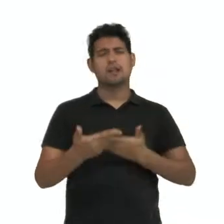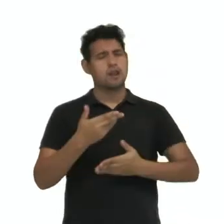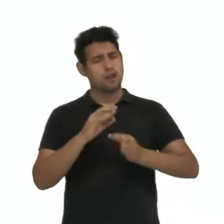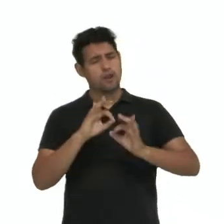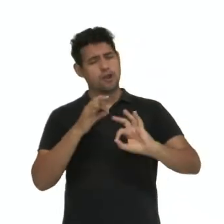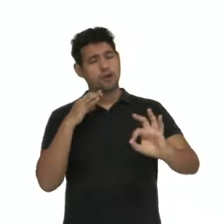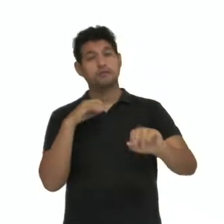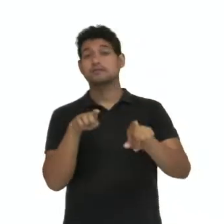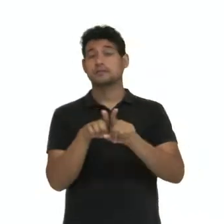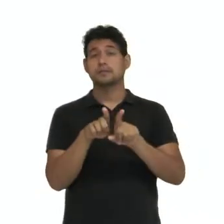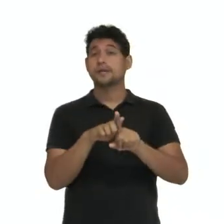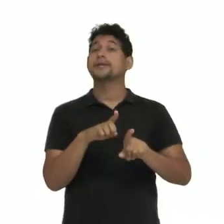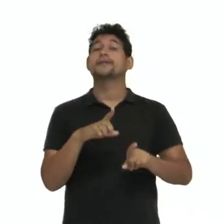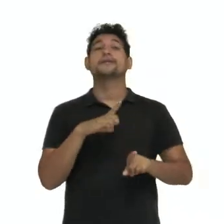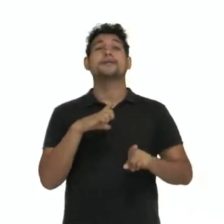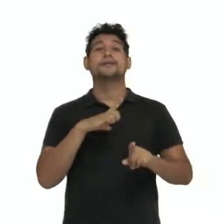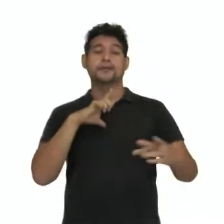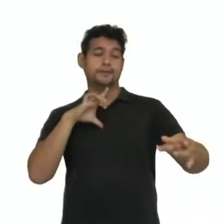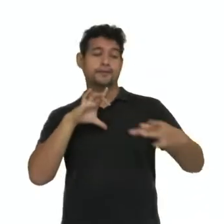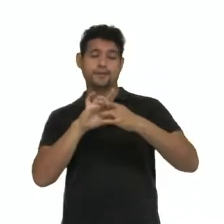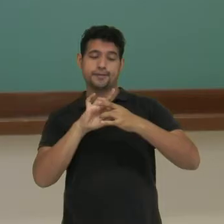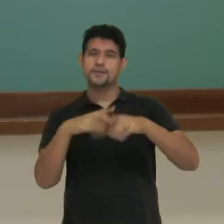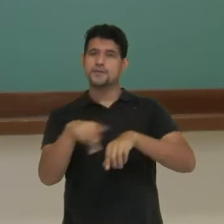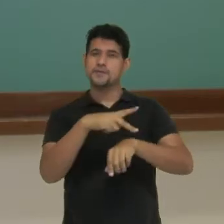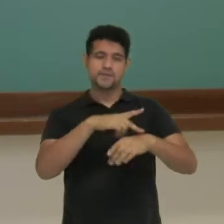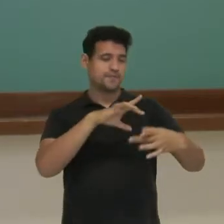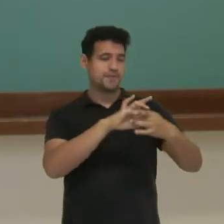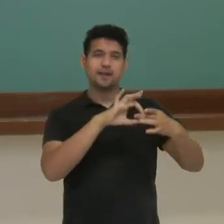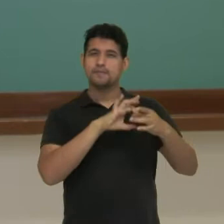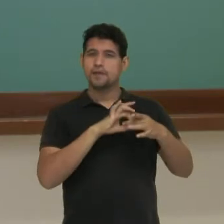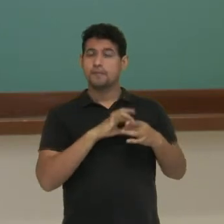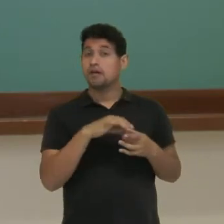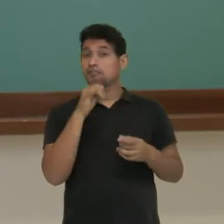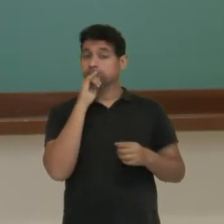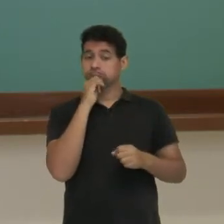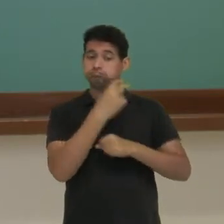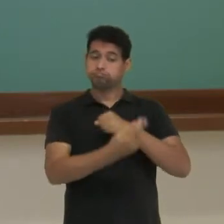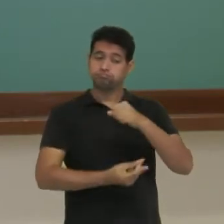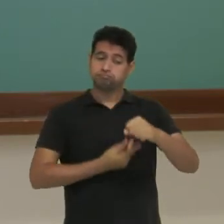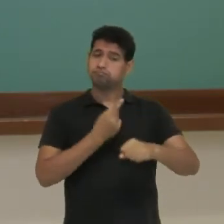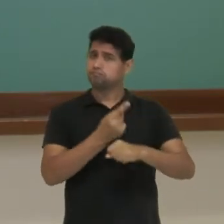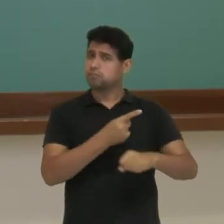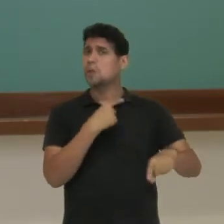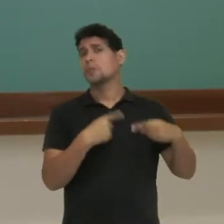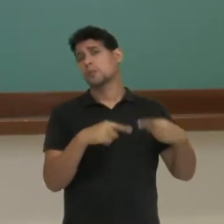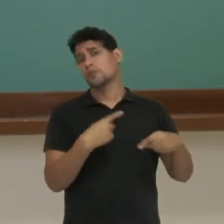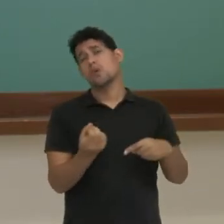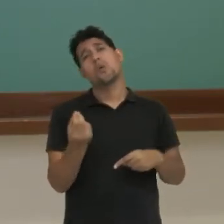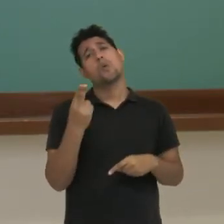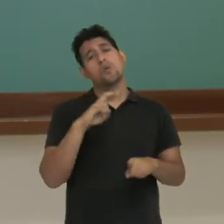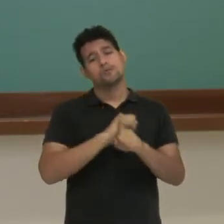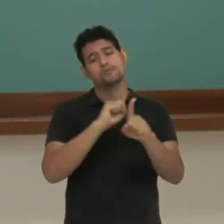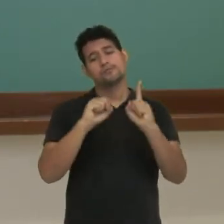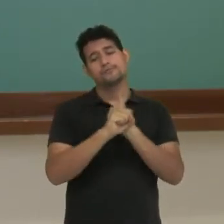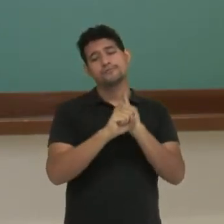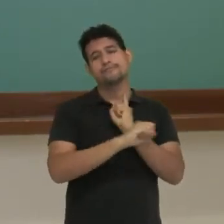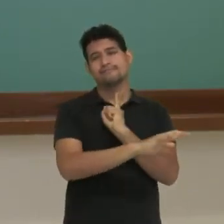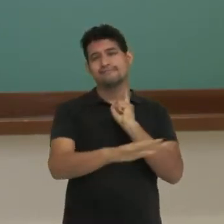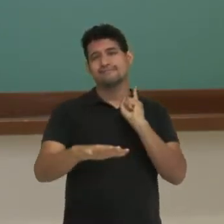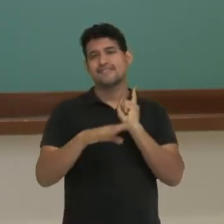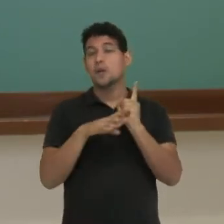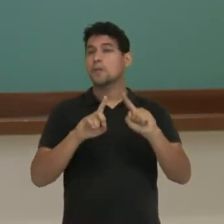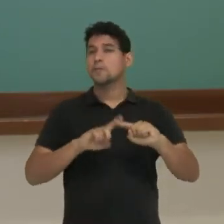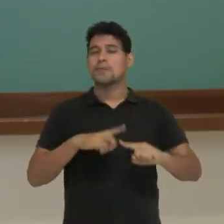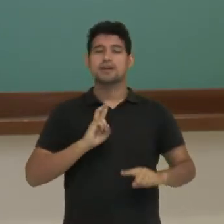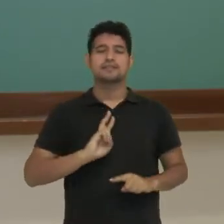e que estreita laços, sejam eles laços econômicos, políticos ou sociais, mas sempre